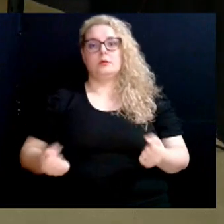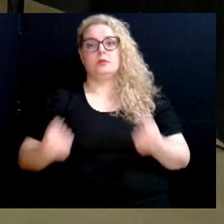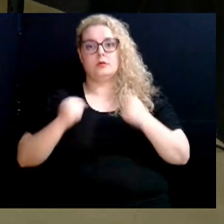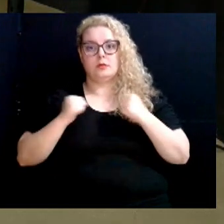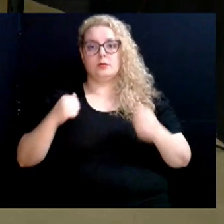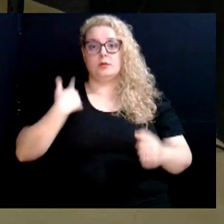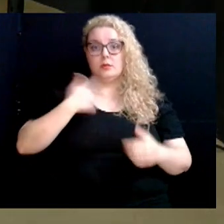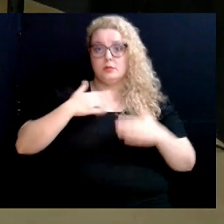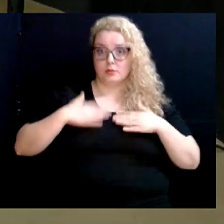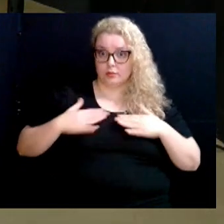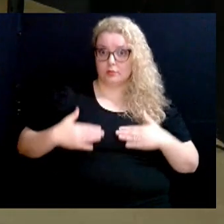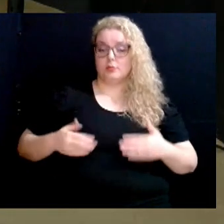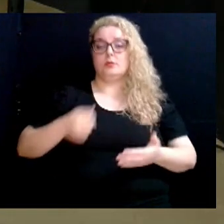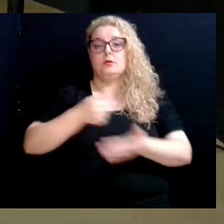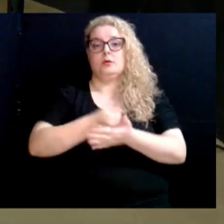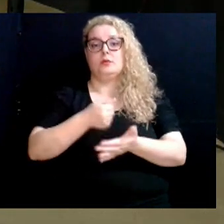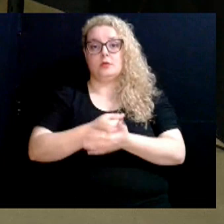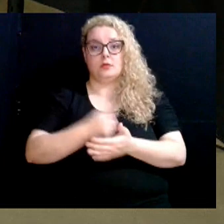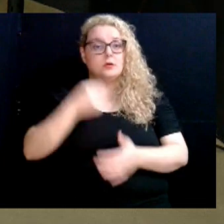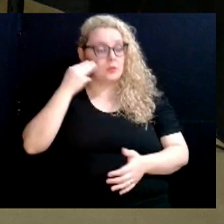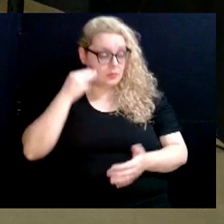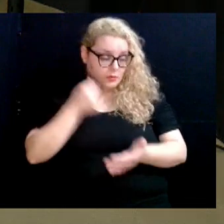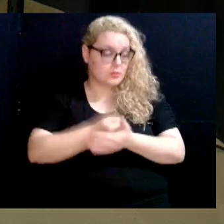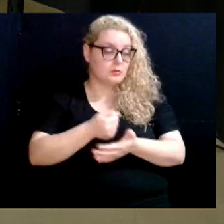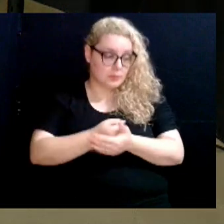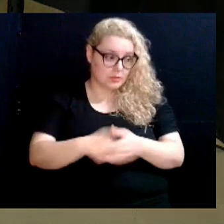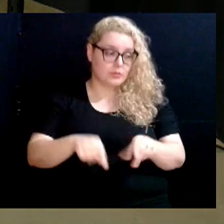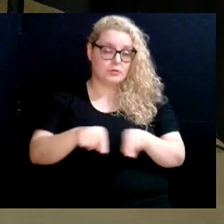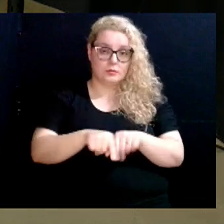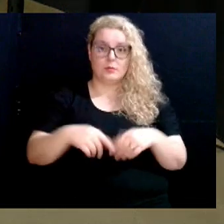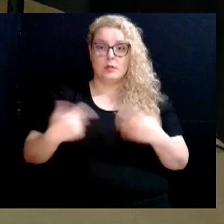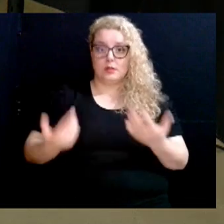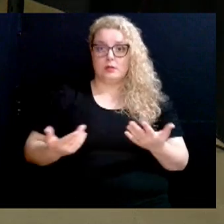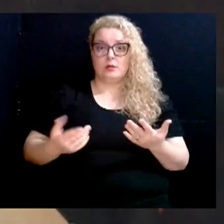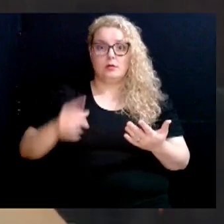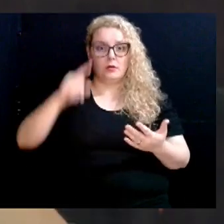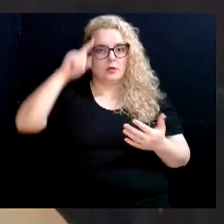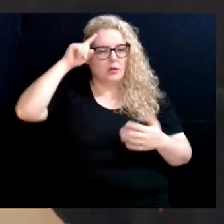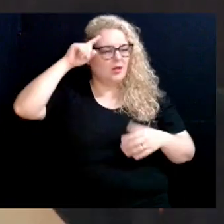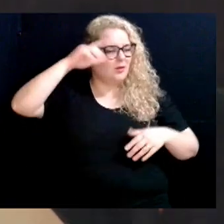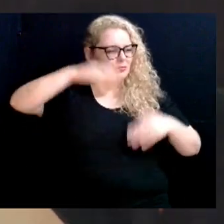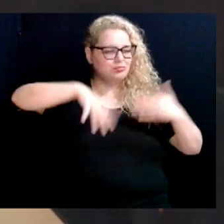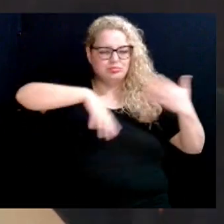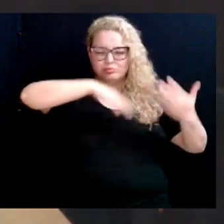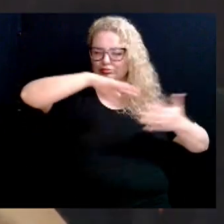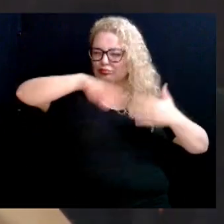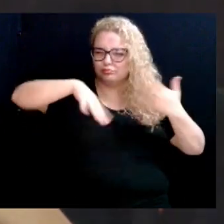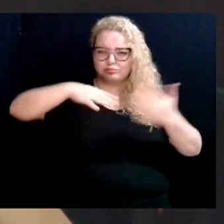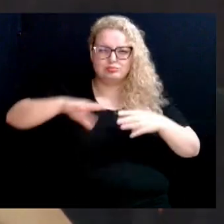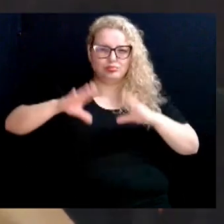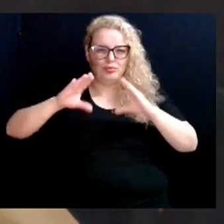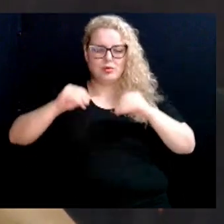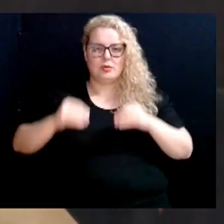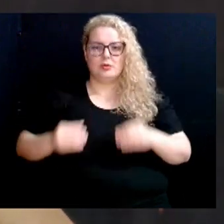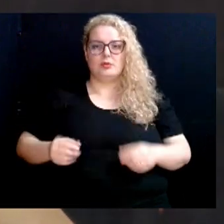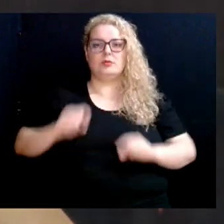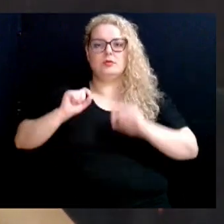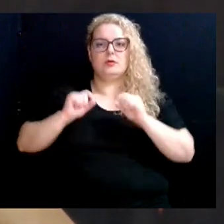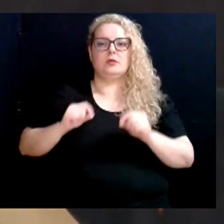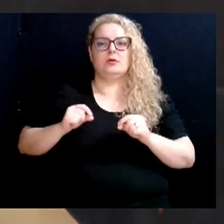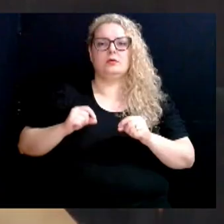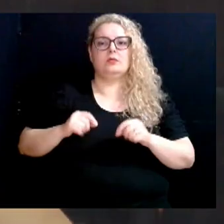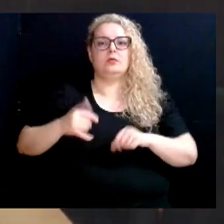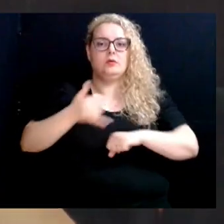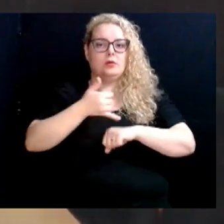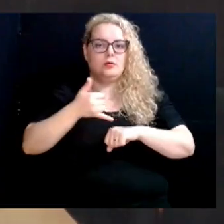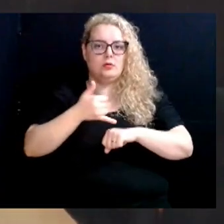corpo exige. E a nossa mente exige, né? Então, um dia tarefado, super corrido, assim, à noite você tem vontade do quê? De algo gorduroso,